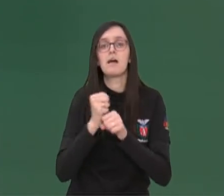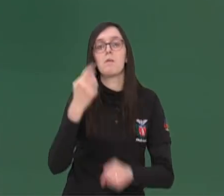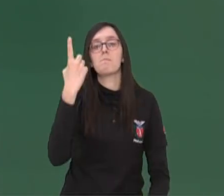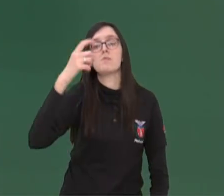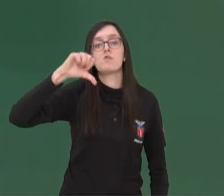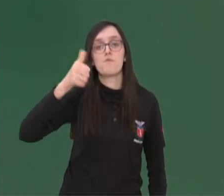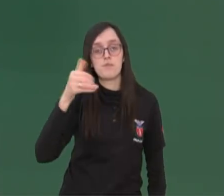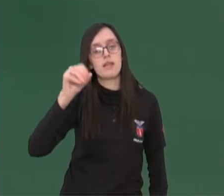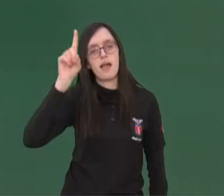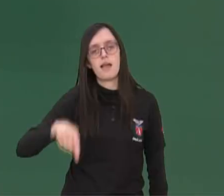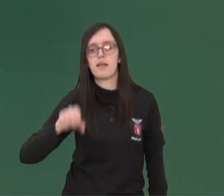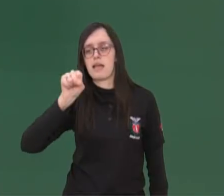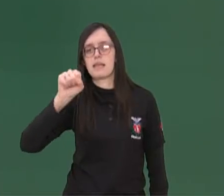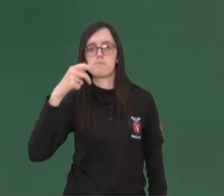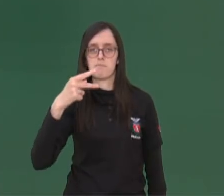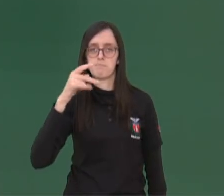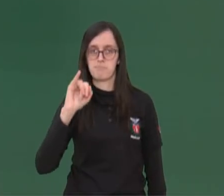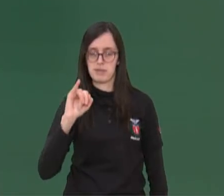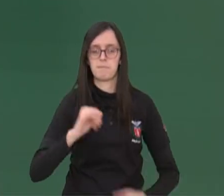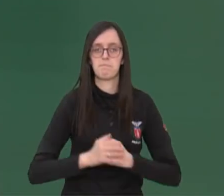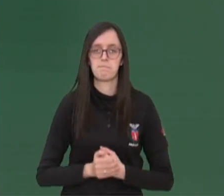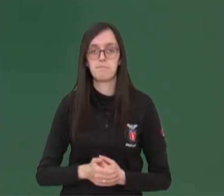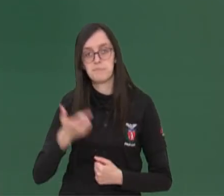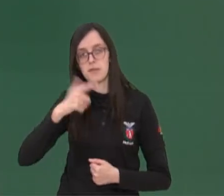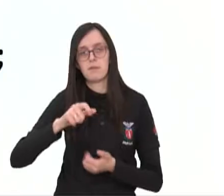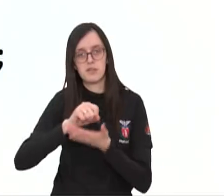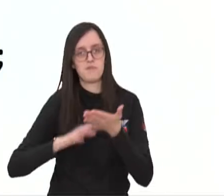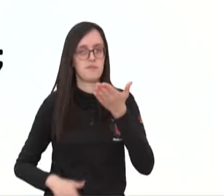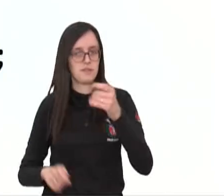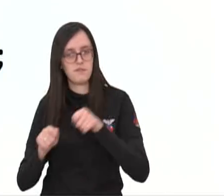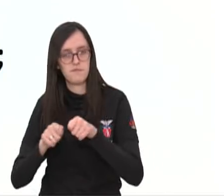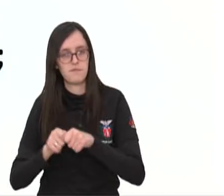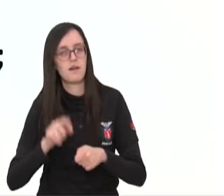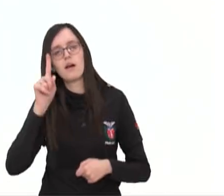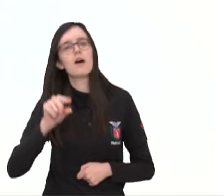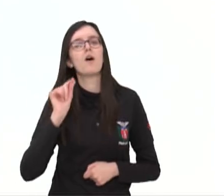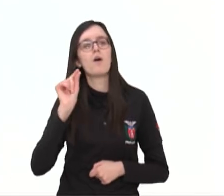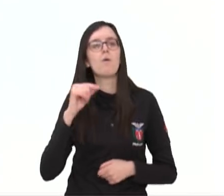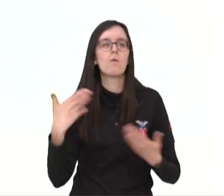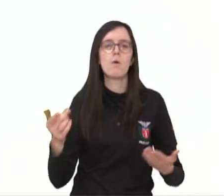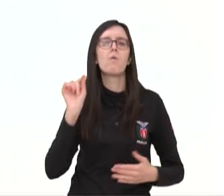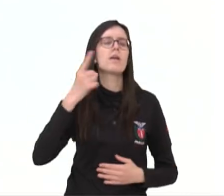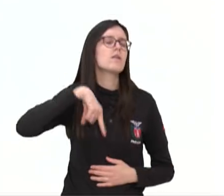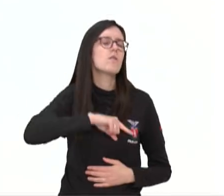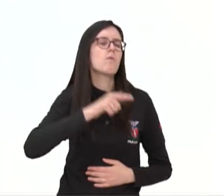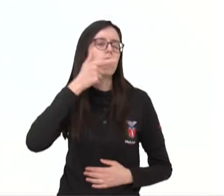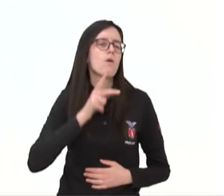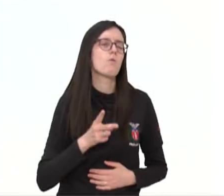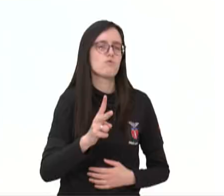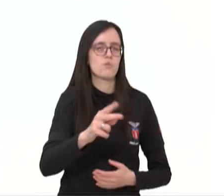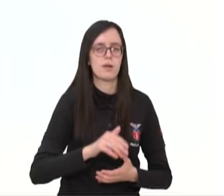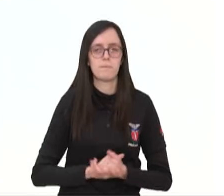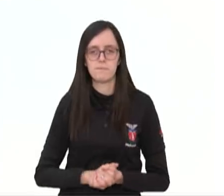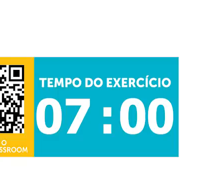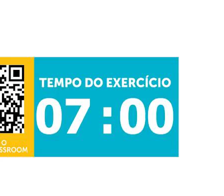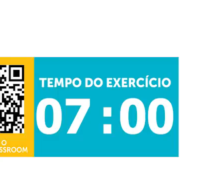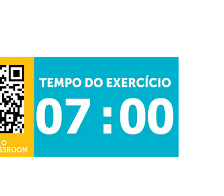1910, SPI. Mais uma tarefa aí para você fazer, então, para a gente continuar.